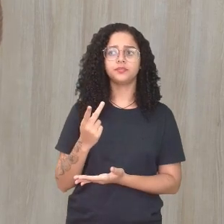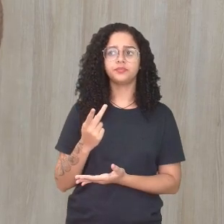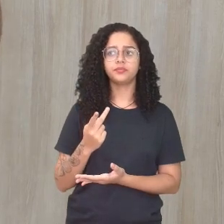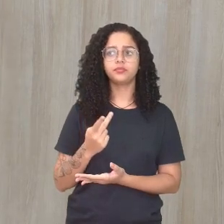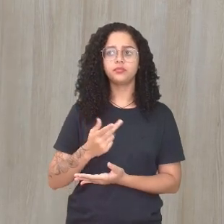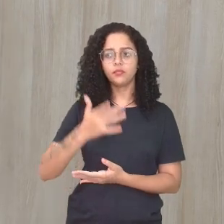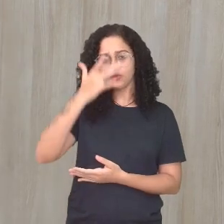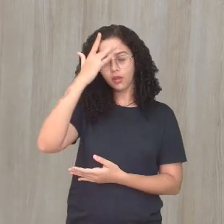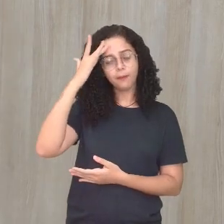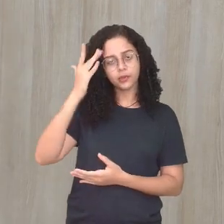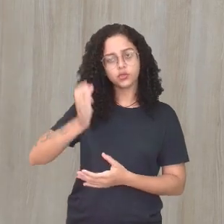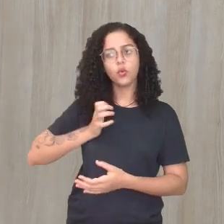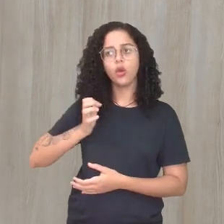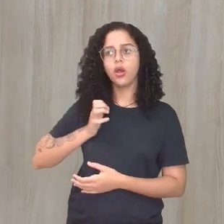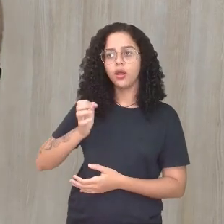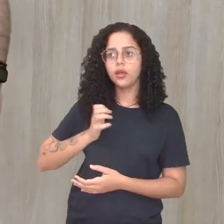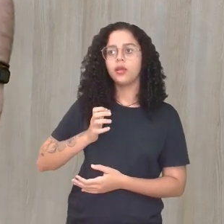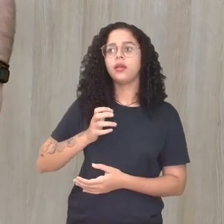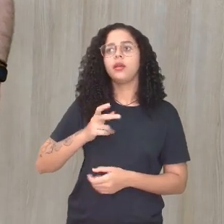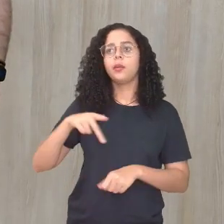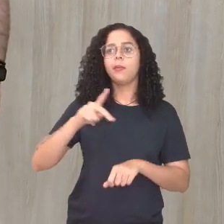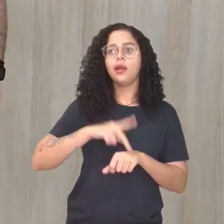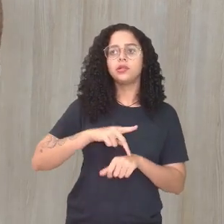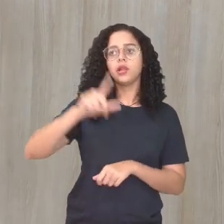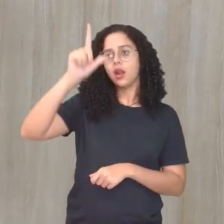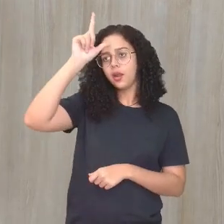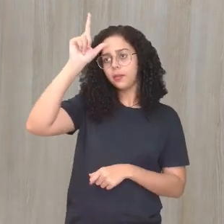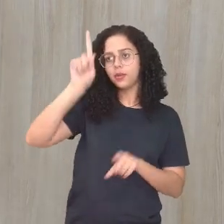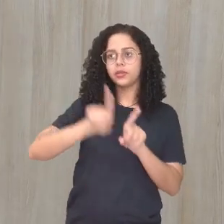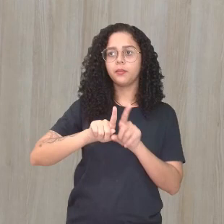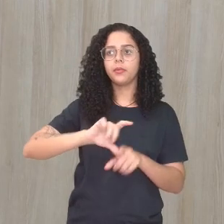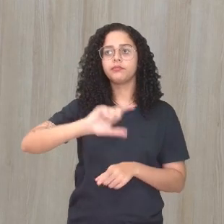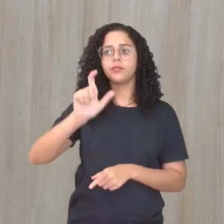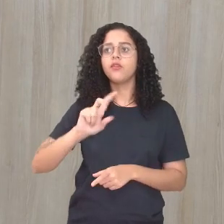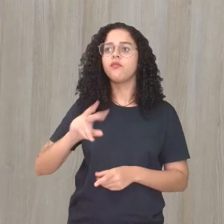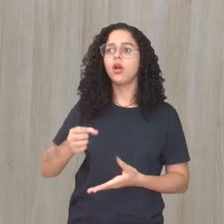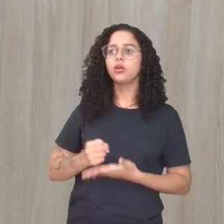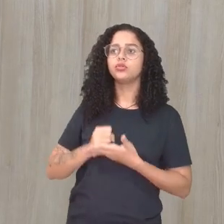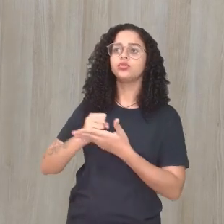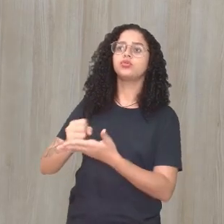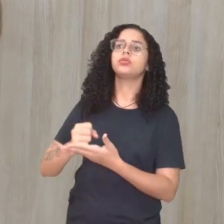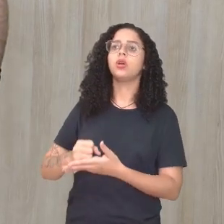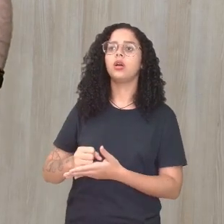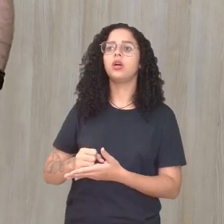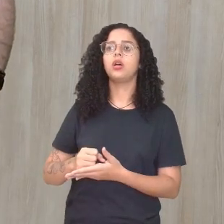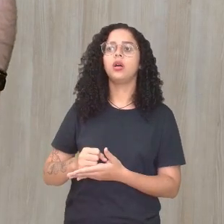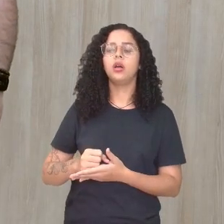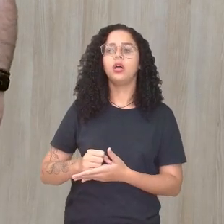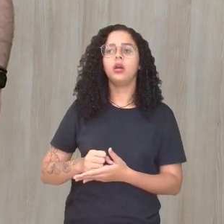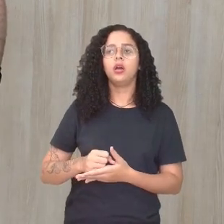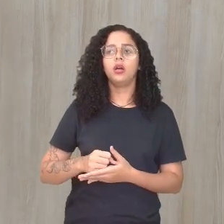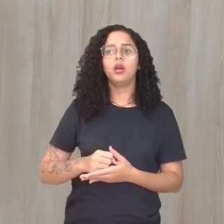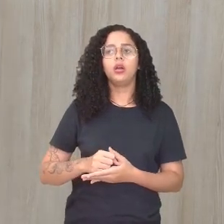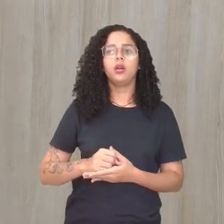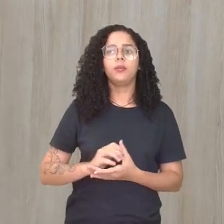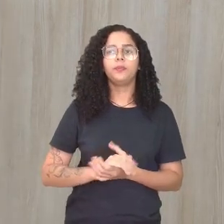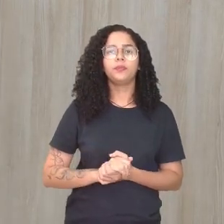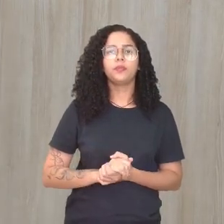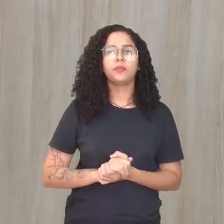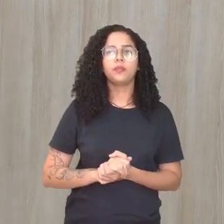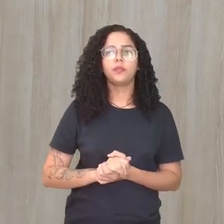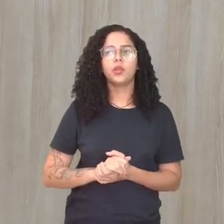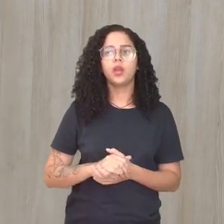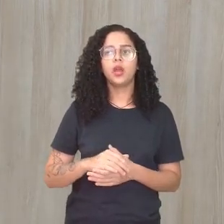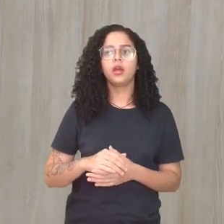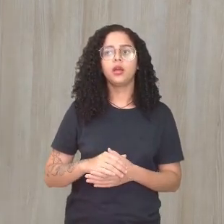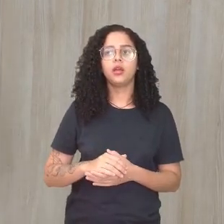burguesia de países como a Alemanha e Itália, ela vai colaborar para a ascensão de líderes nacionalistas, ditatoriais e anticomunistas.